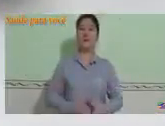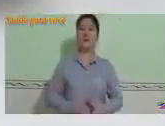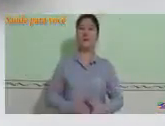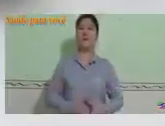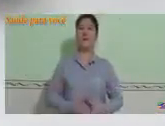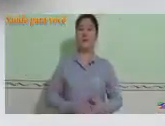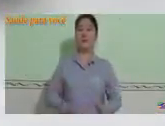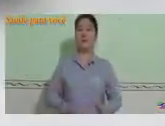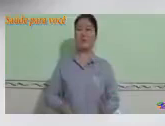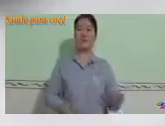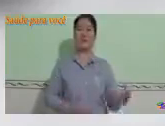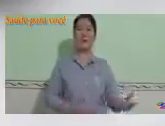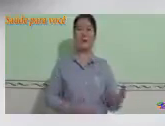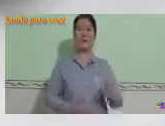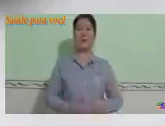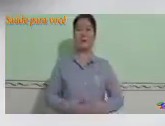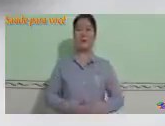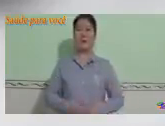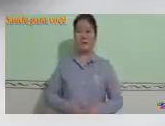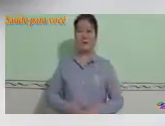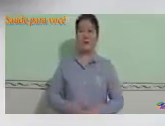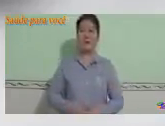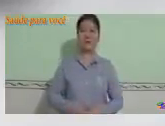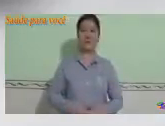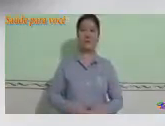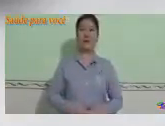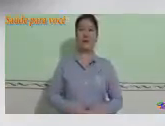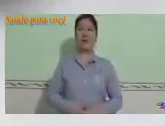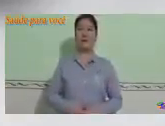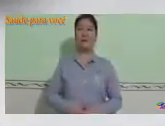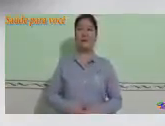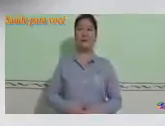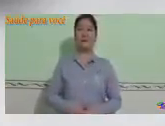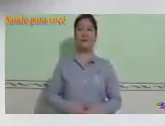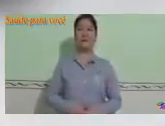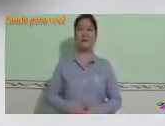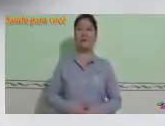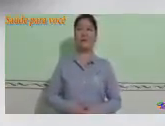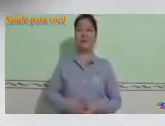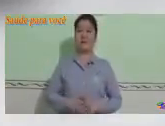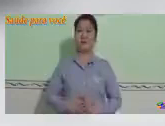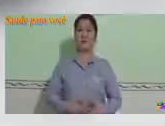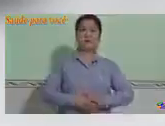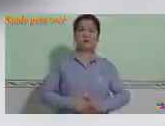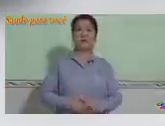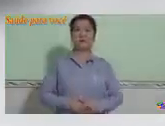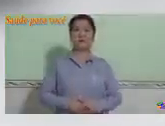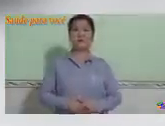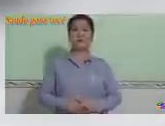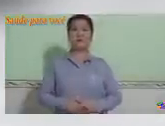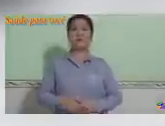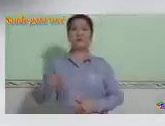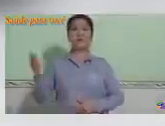Modo de preparo. 2 pontos. Para preparar o desodorante, vírgula, basta misturar o tomilho, vírgula, alfazema, vírgula, salva,